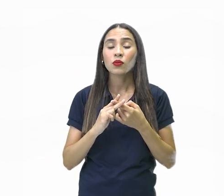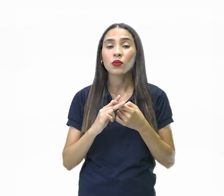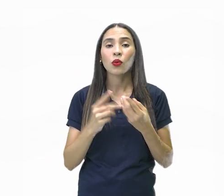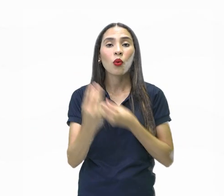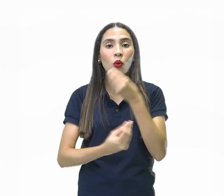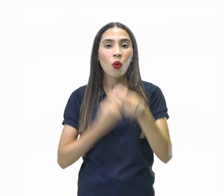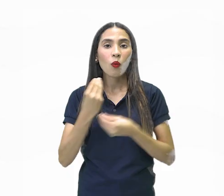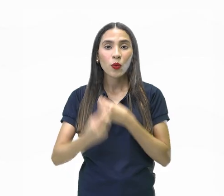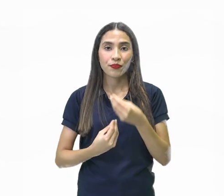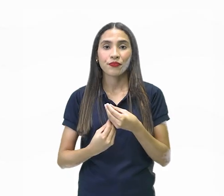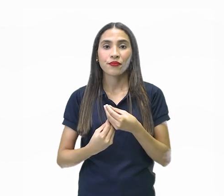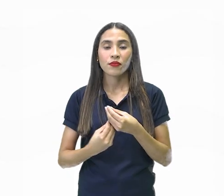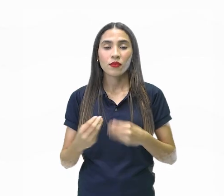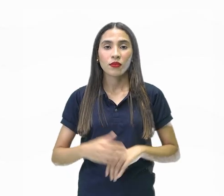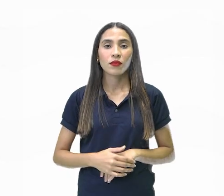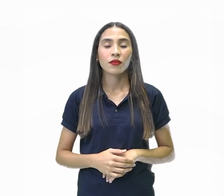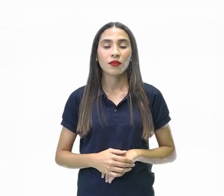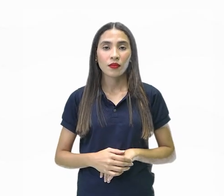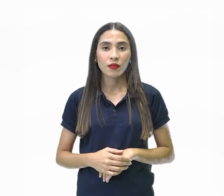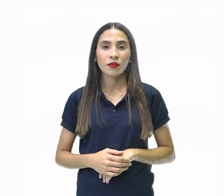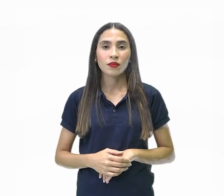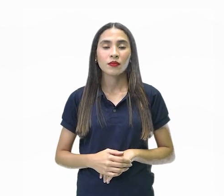resolvido de forma